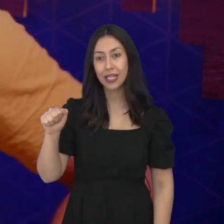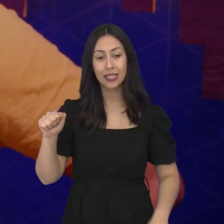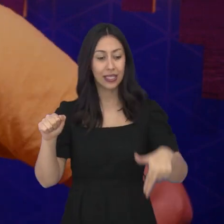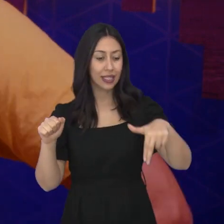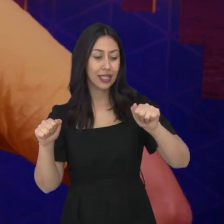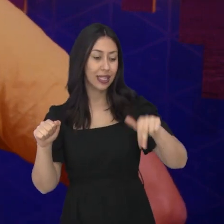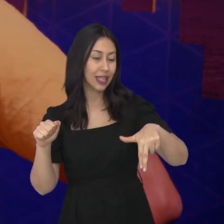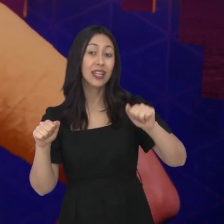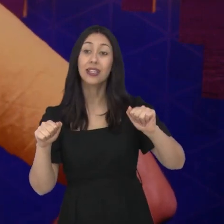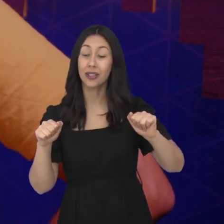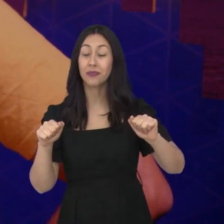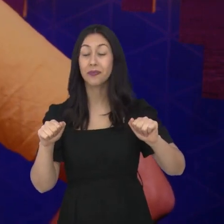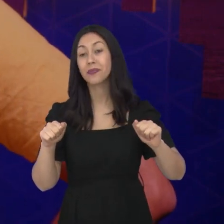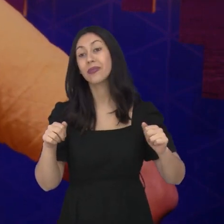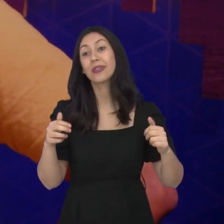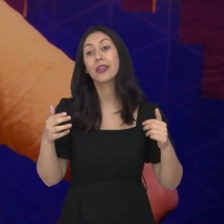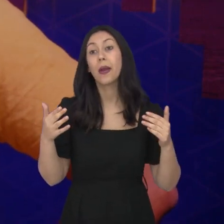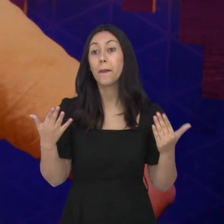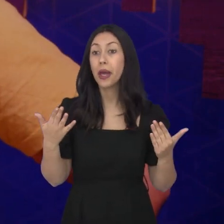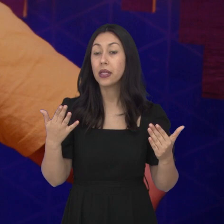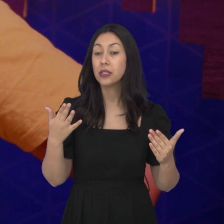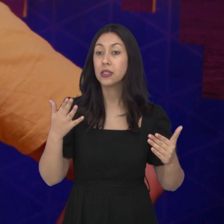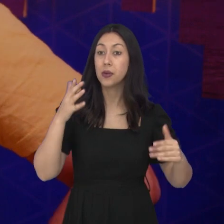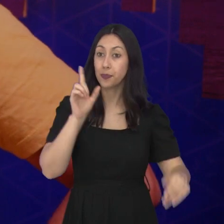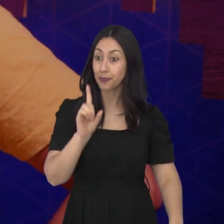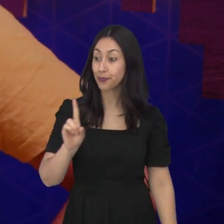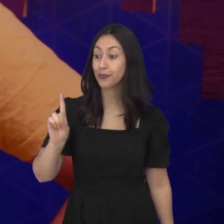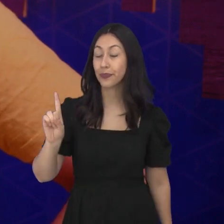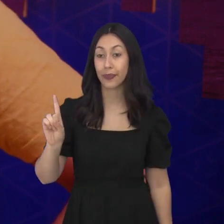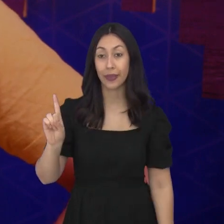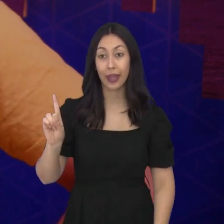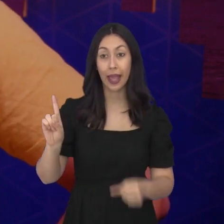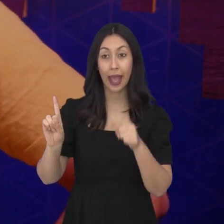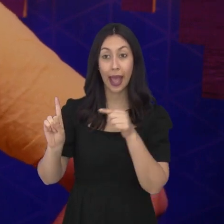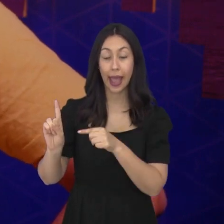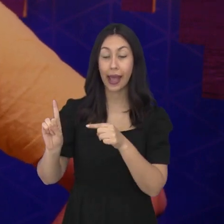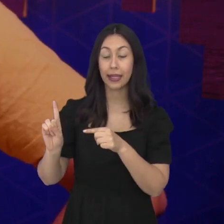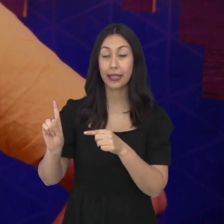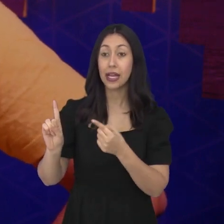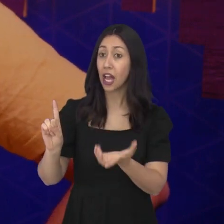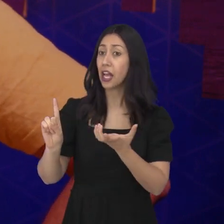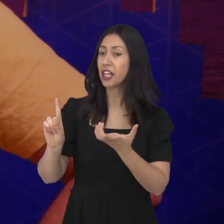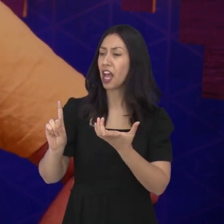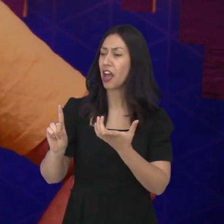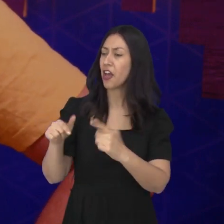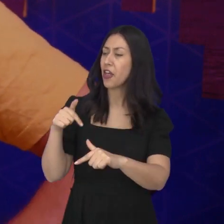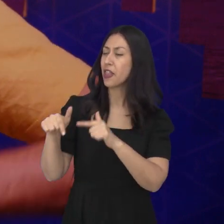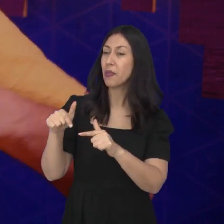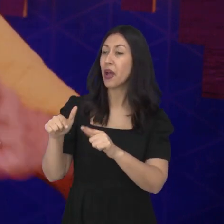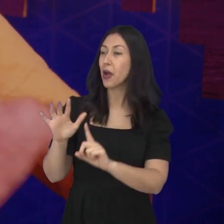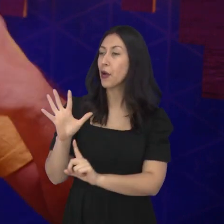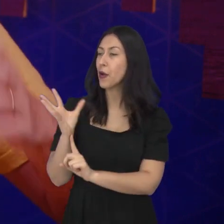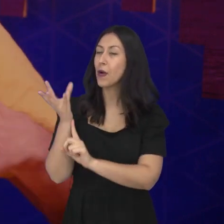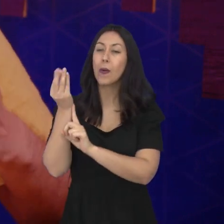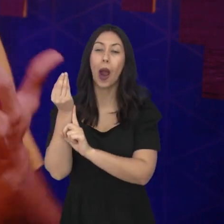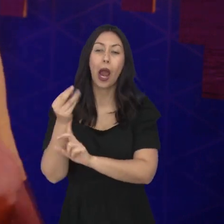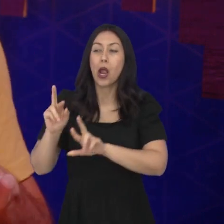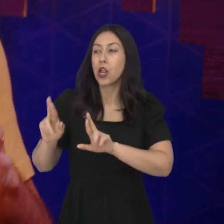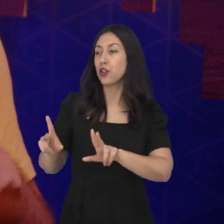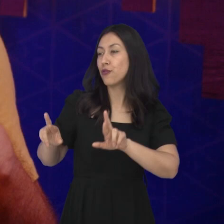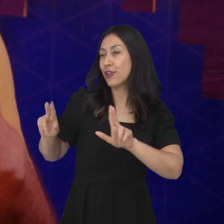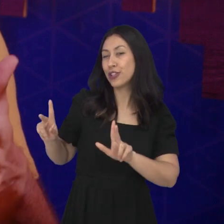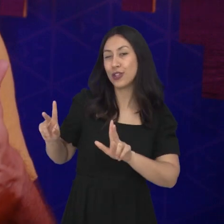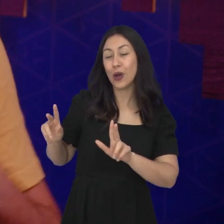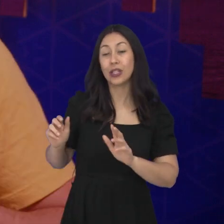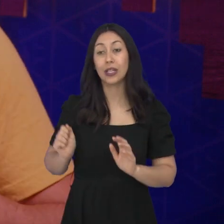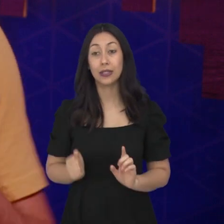meu japonês é horrível. Mas uma quer ser artista, é toda diferentona,